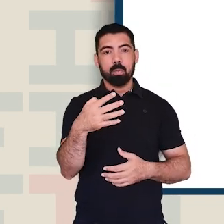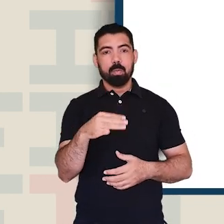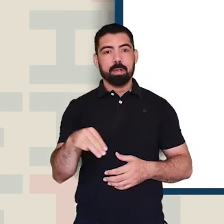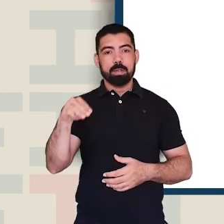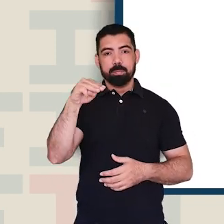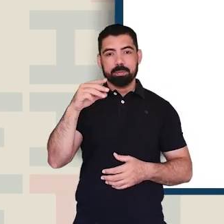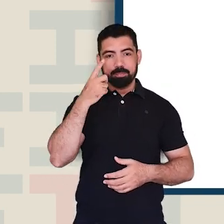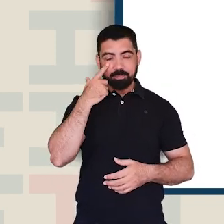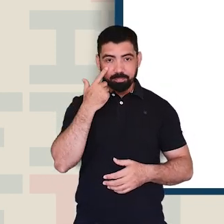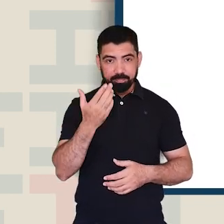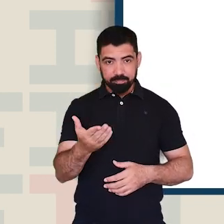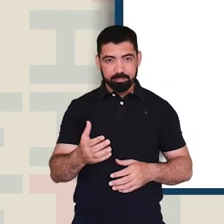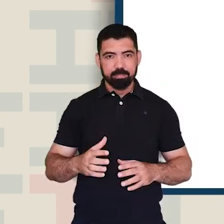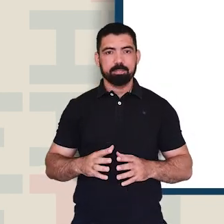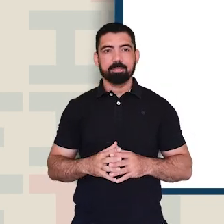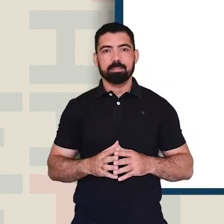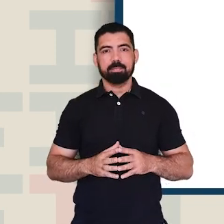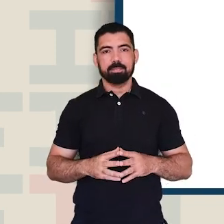Então foi isso aqui, ó.